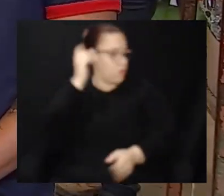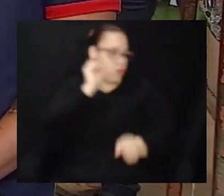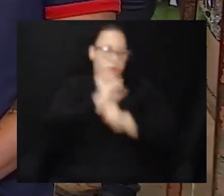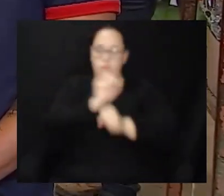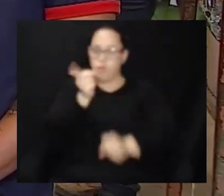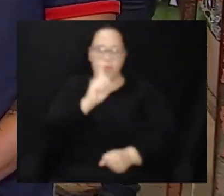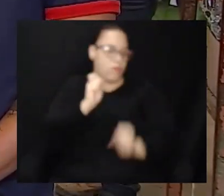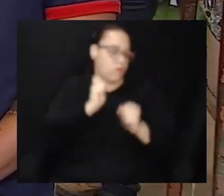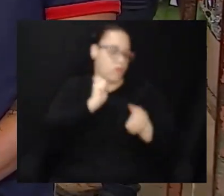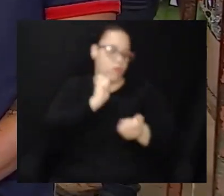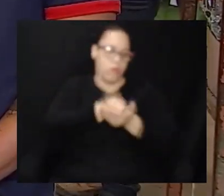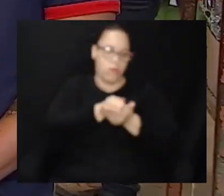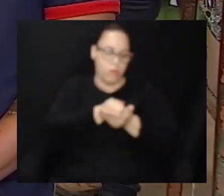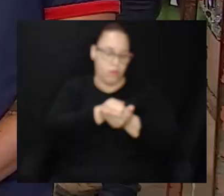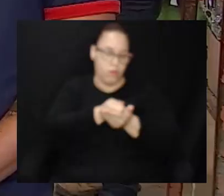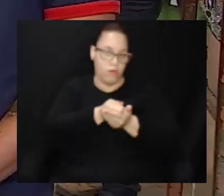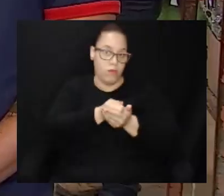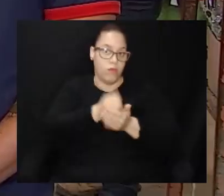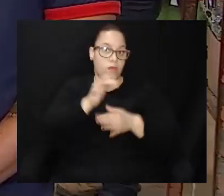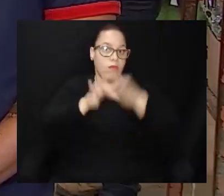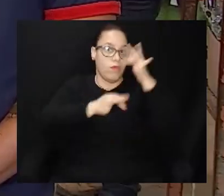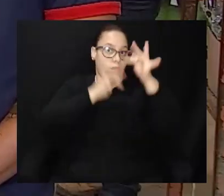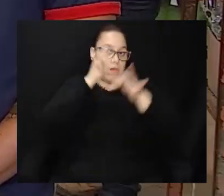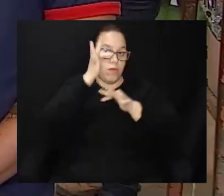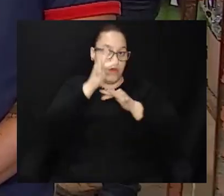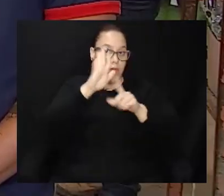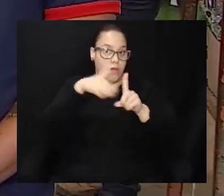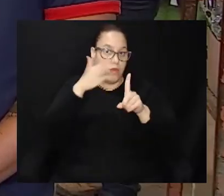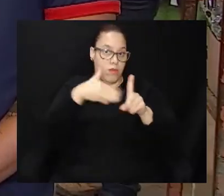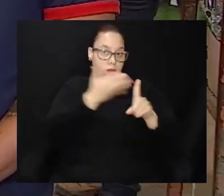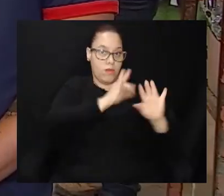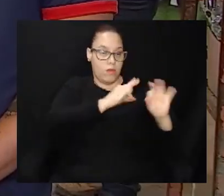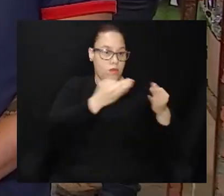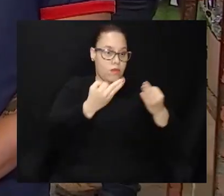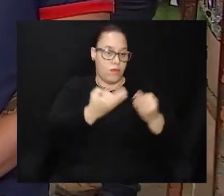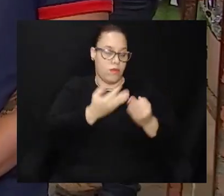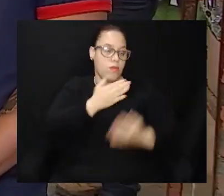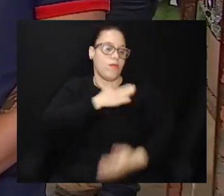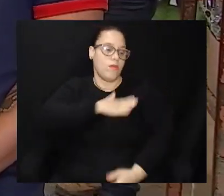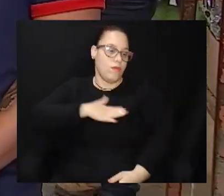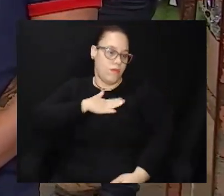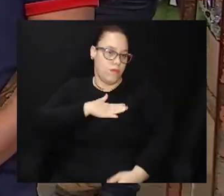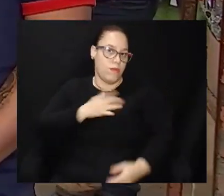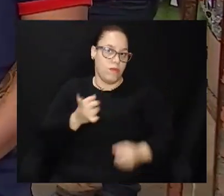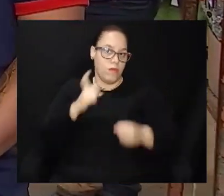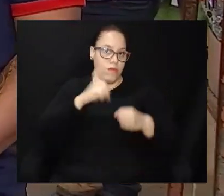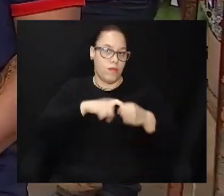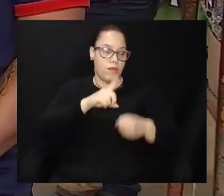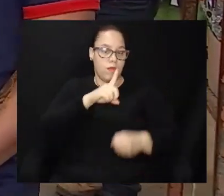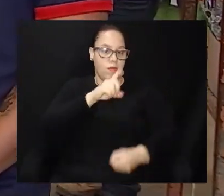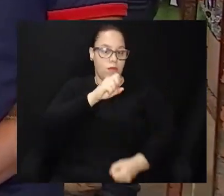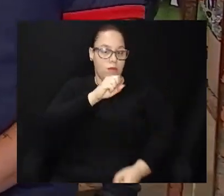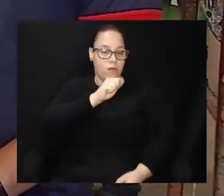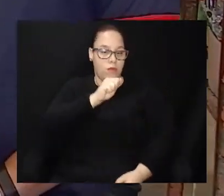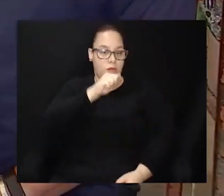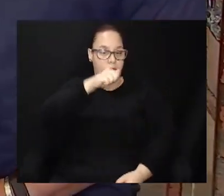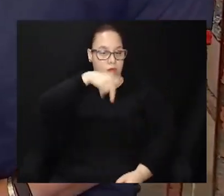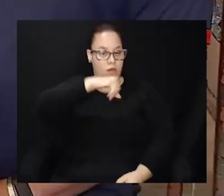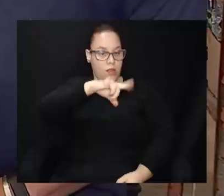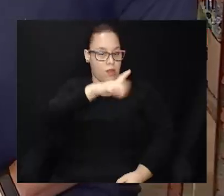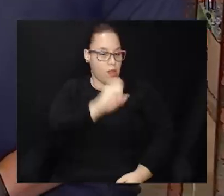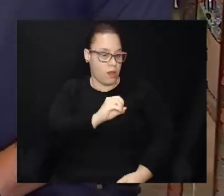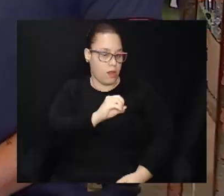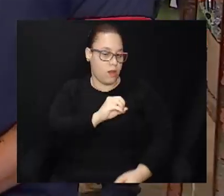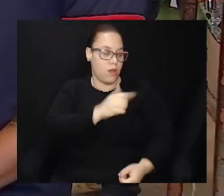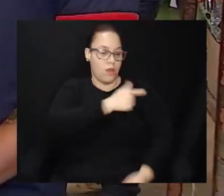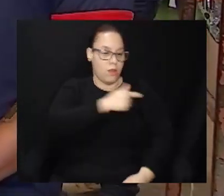está garantindo as flores, né, para homenagear os entes queridos. Vamos voltar a falar aqui com o Danilo, né? Danilo, a semana inteira está